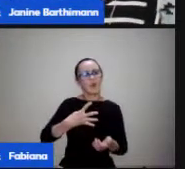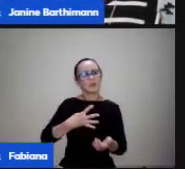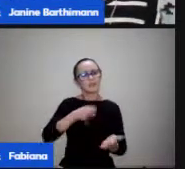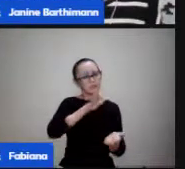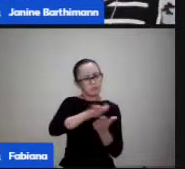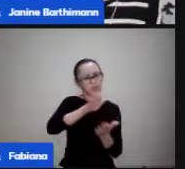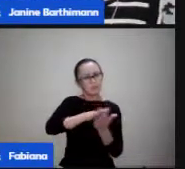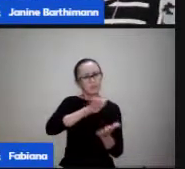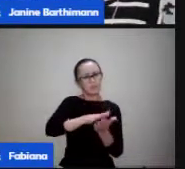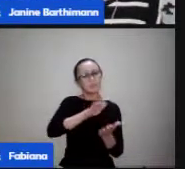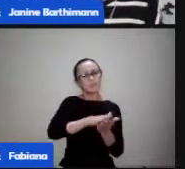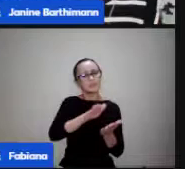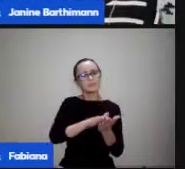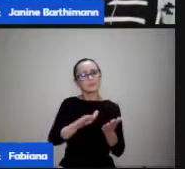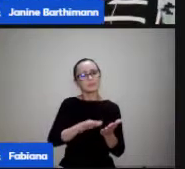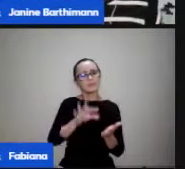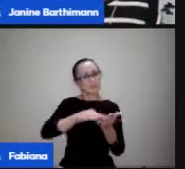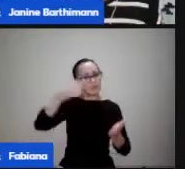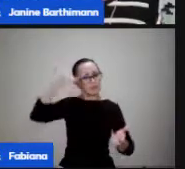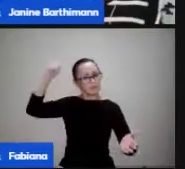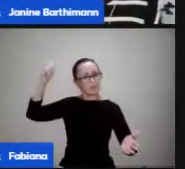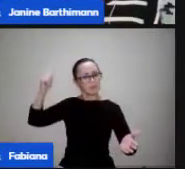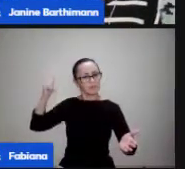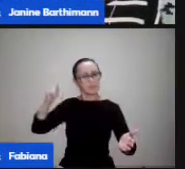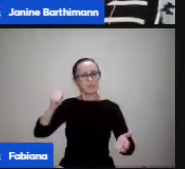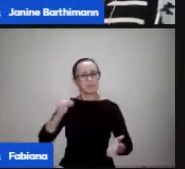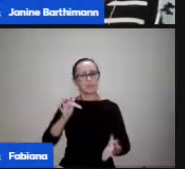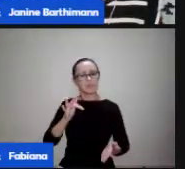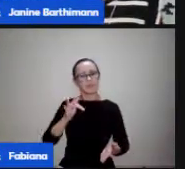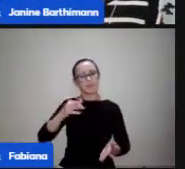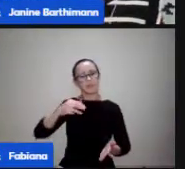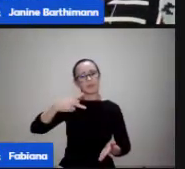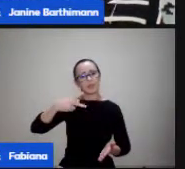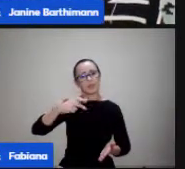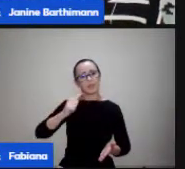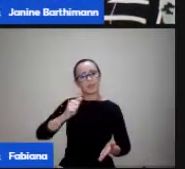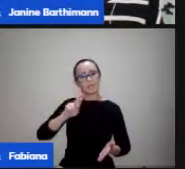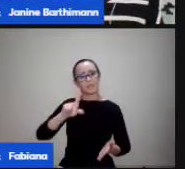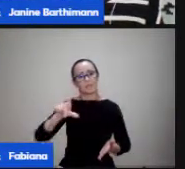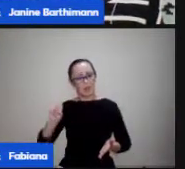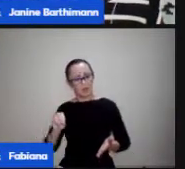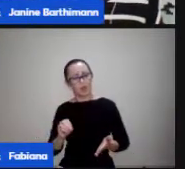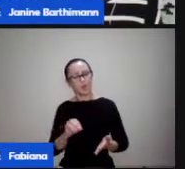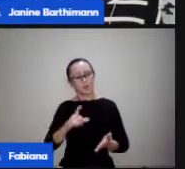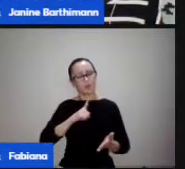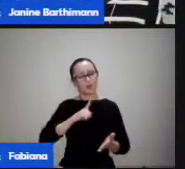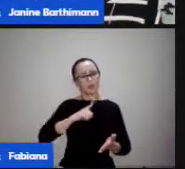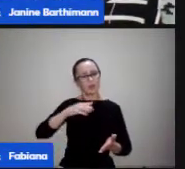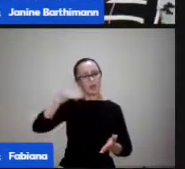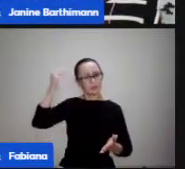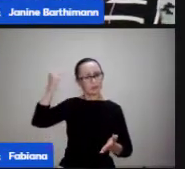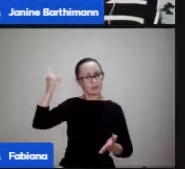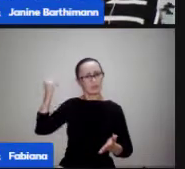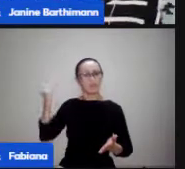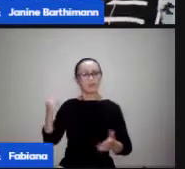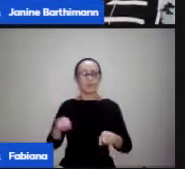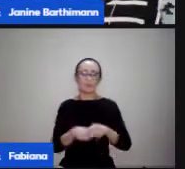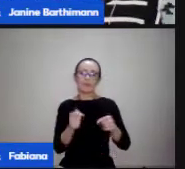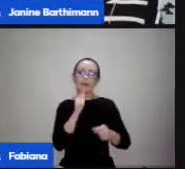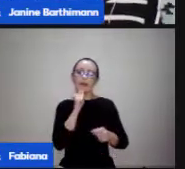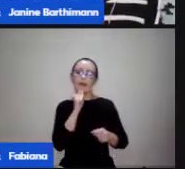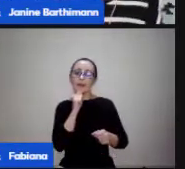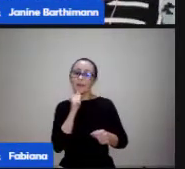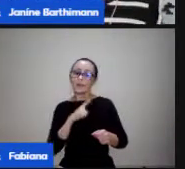Paulo Freire, o pensamento de Paulo Freire, já existirem há um tempo, ainda vivemos momentos